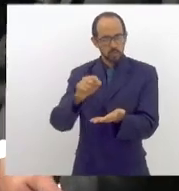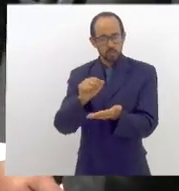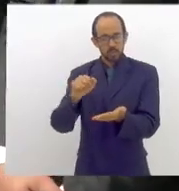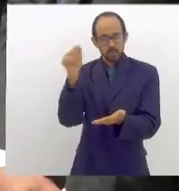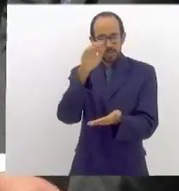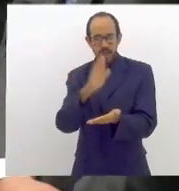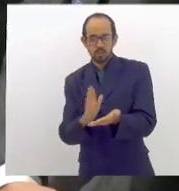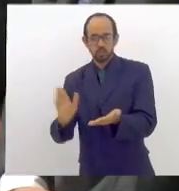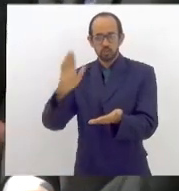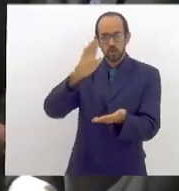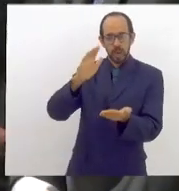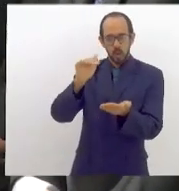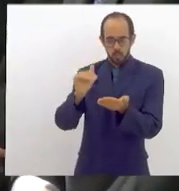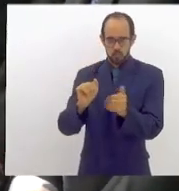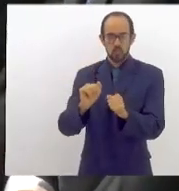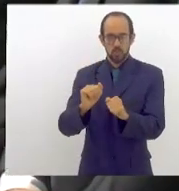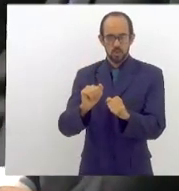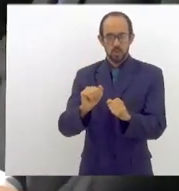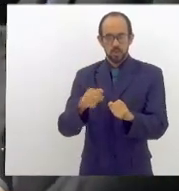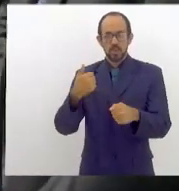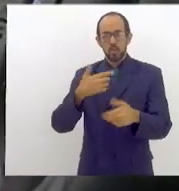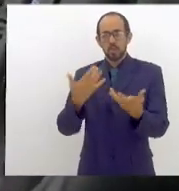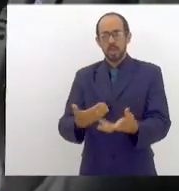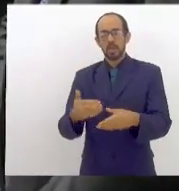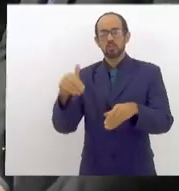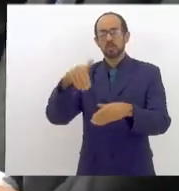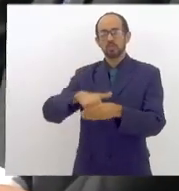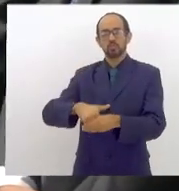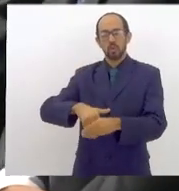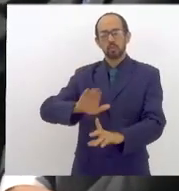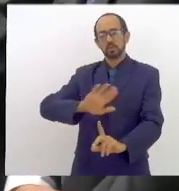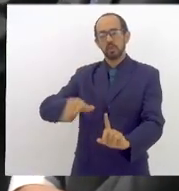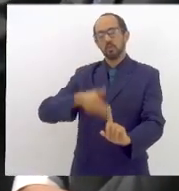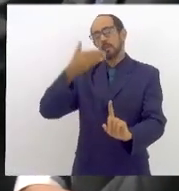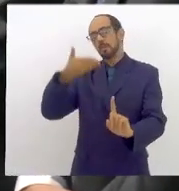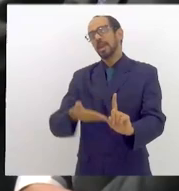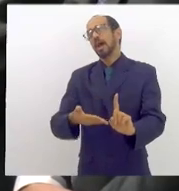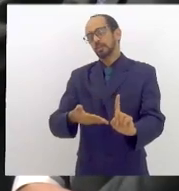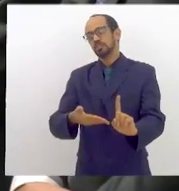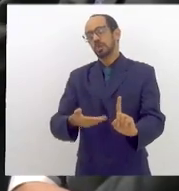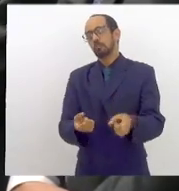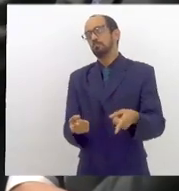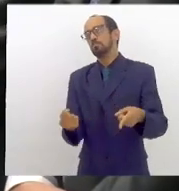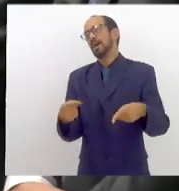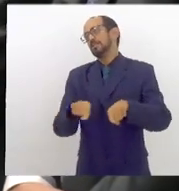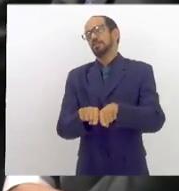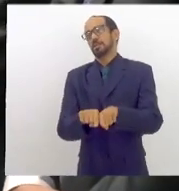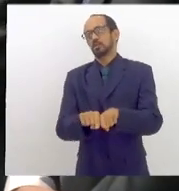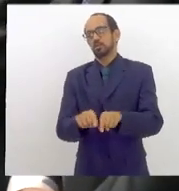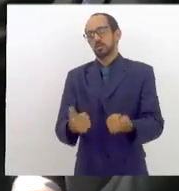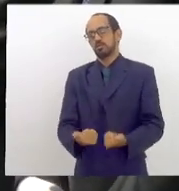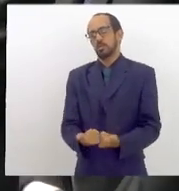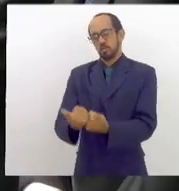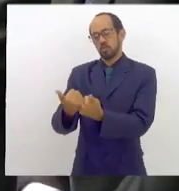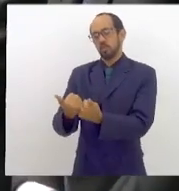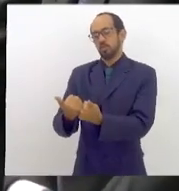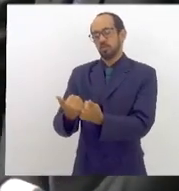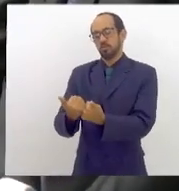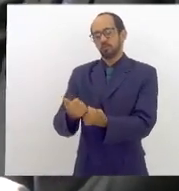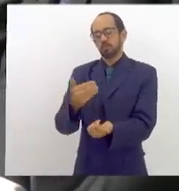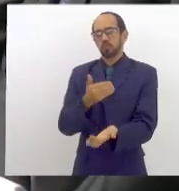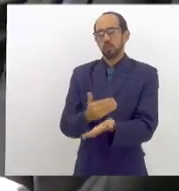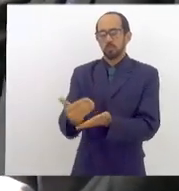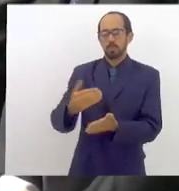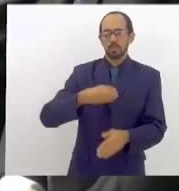e eu quero fazer nesse momento no meu voto favorável uma homenagem um parceiro que me apoiou muito no início